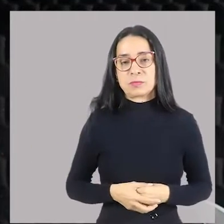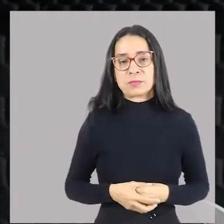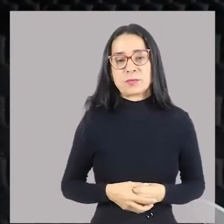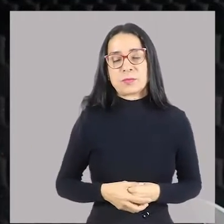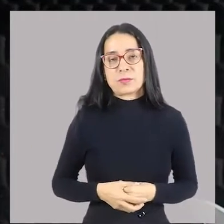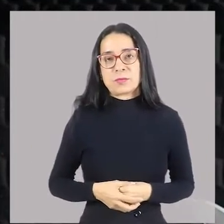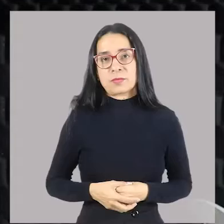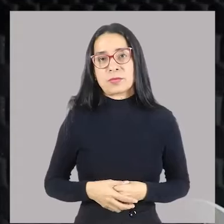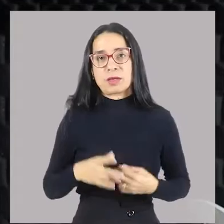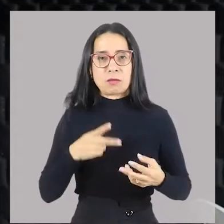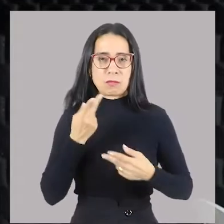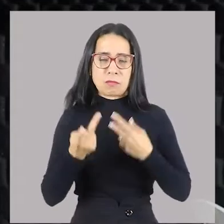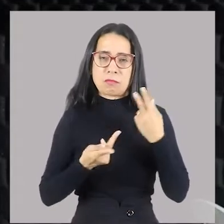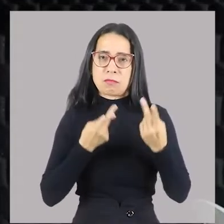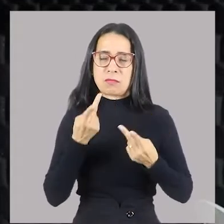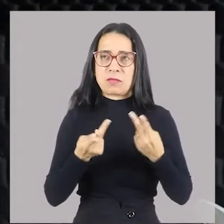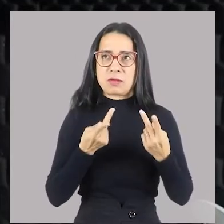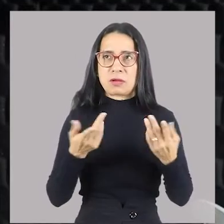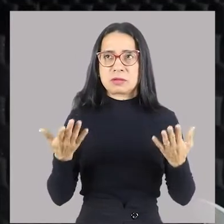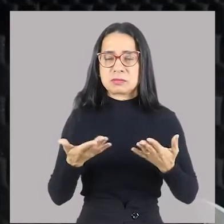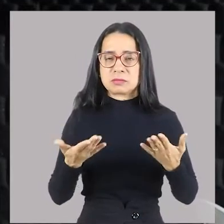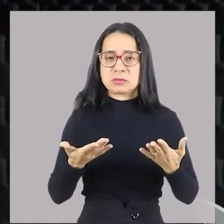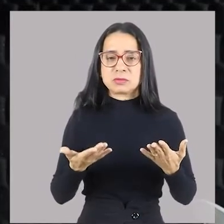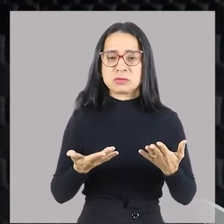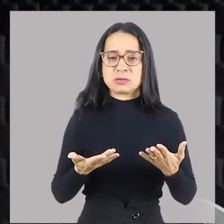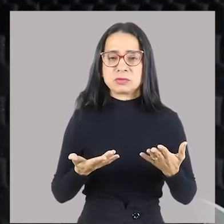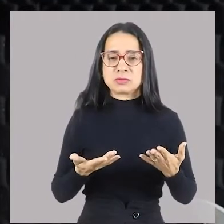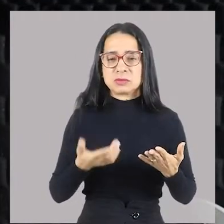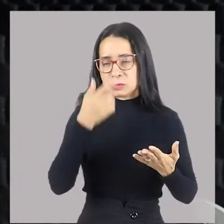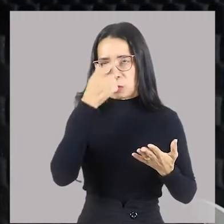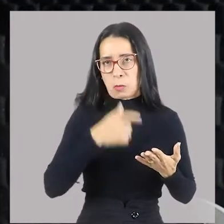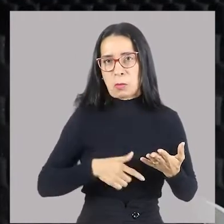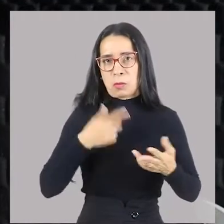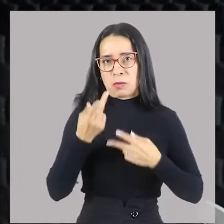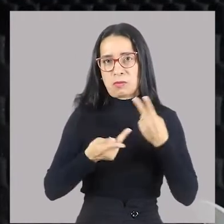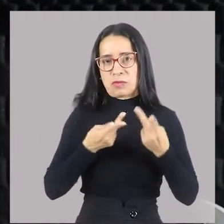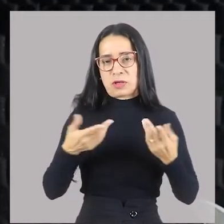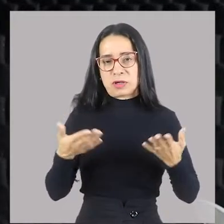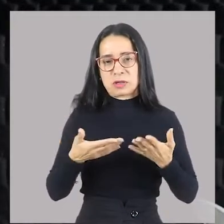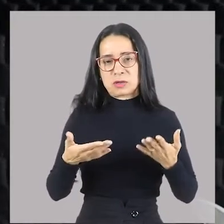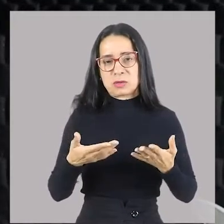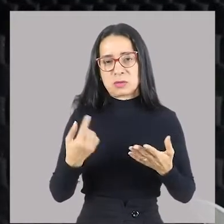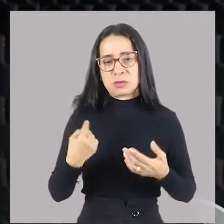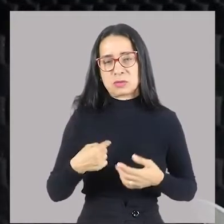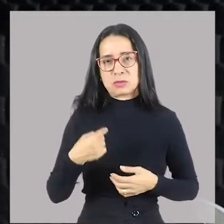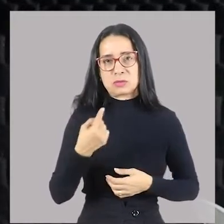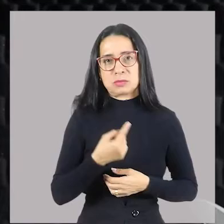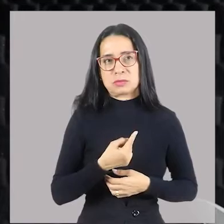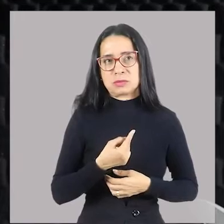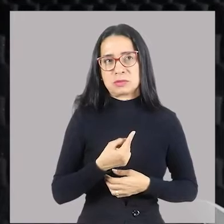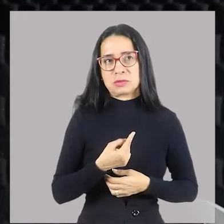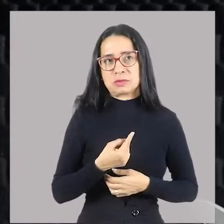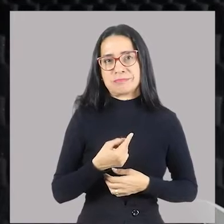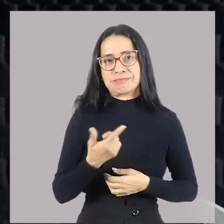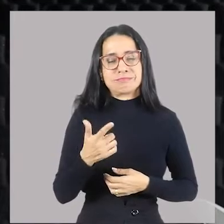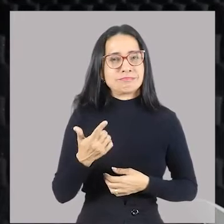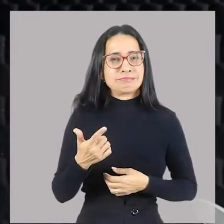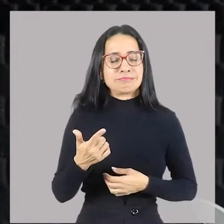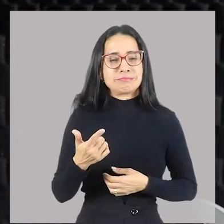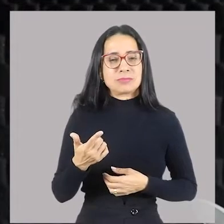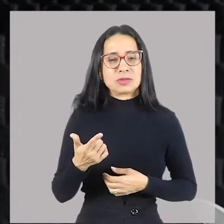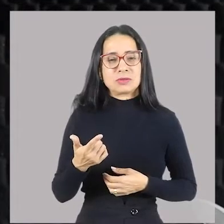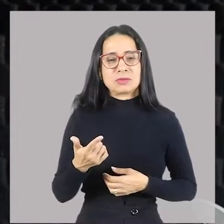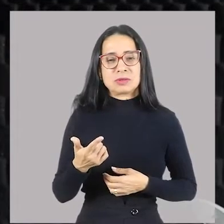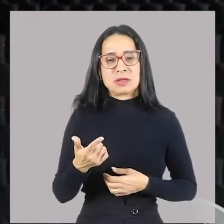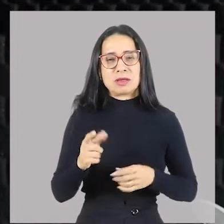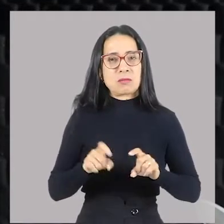hoje a maioria de nós nem queremos tanto um computador, né? Os nossos smartphones, eles já são um verdadeiro